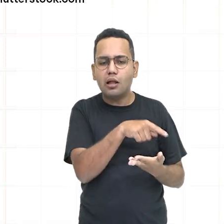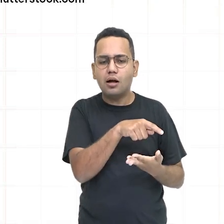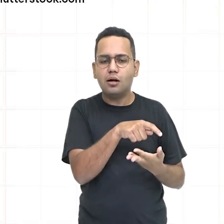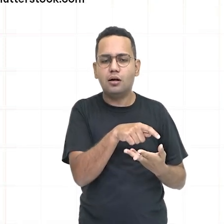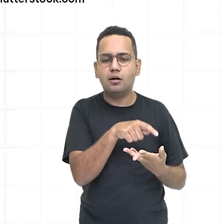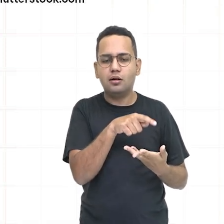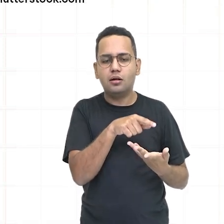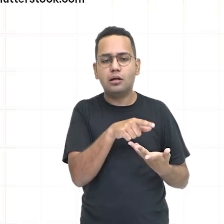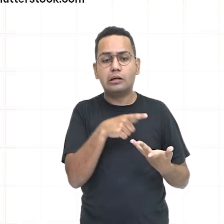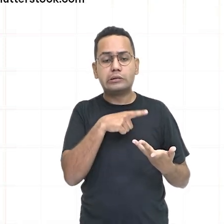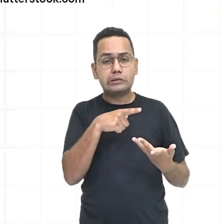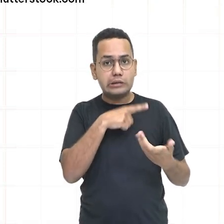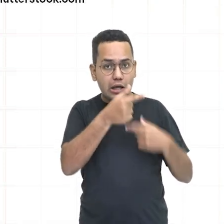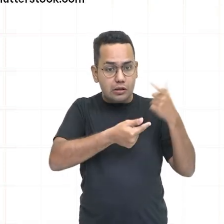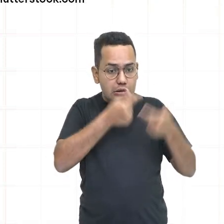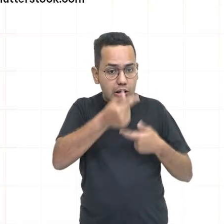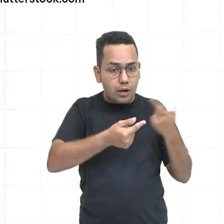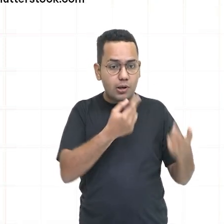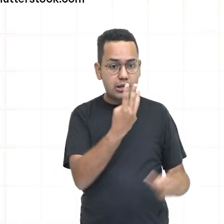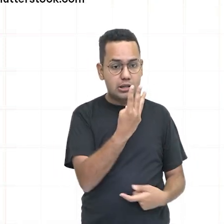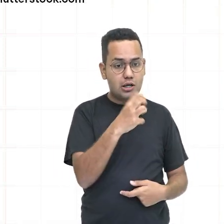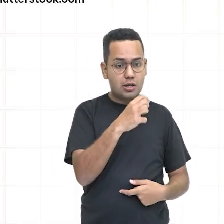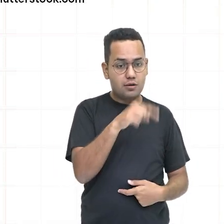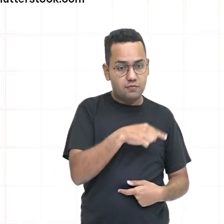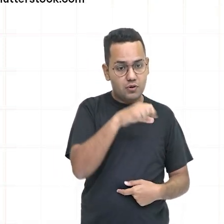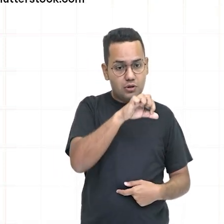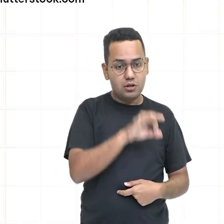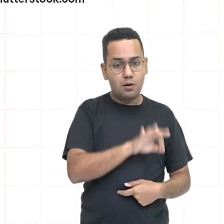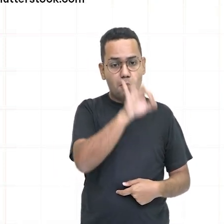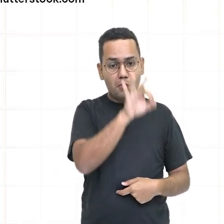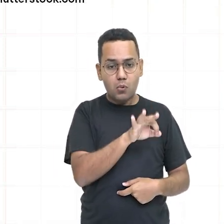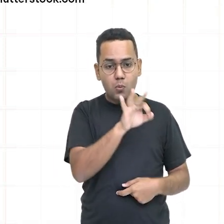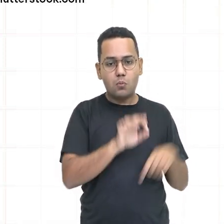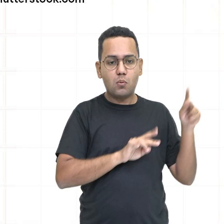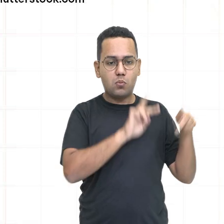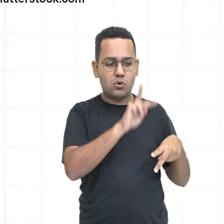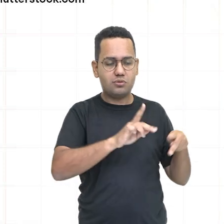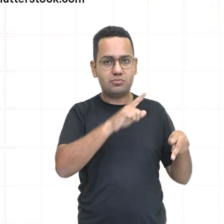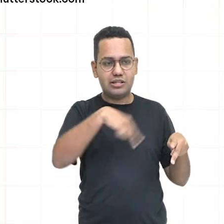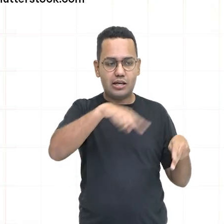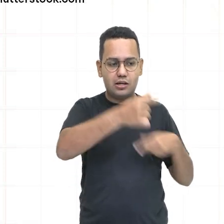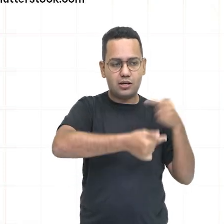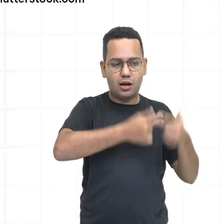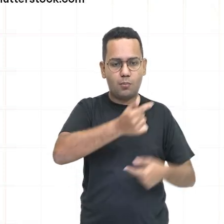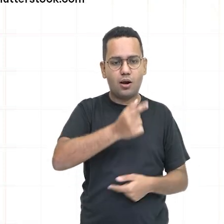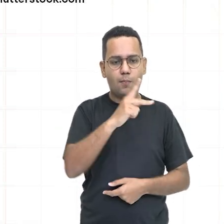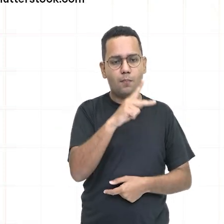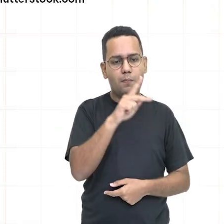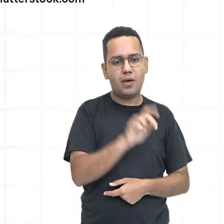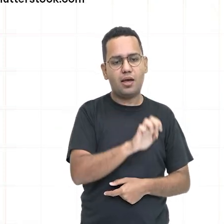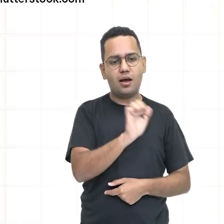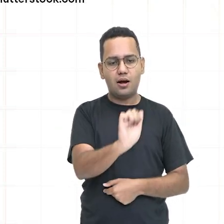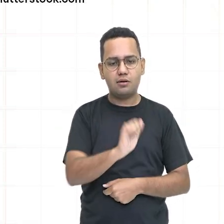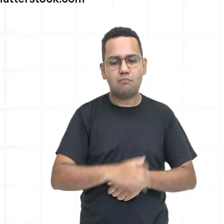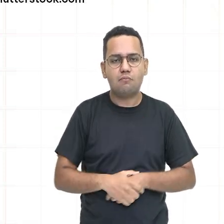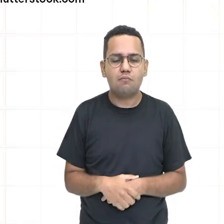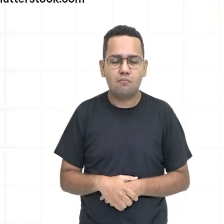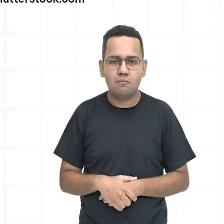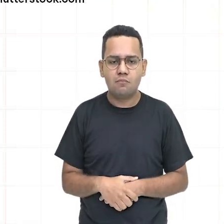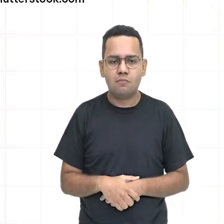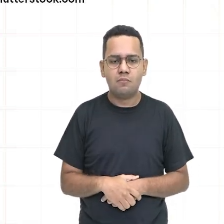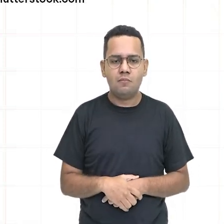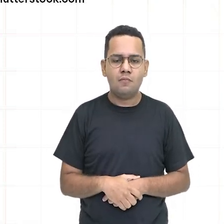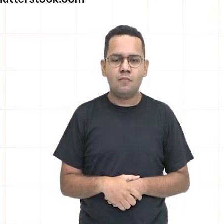3,9% da população economicamente ativa da região, tá? Que é a chamada PEA.